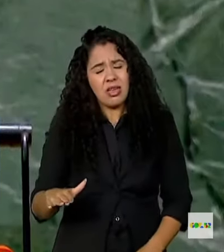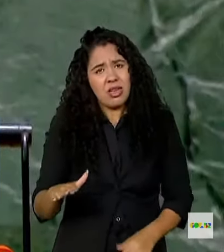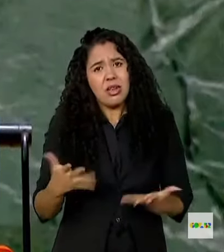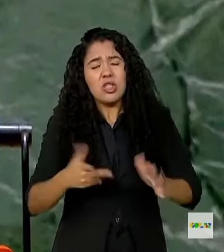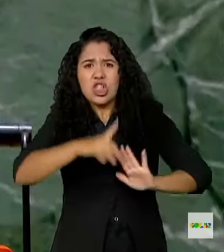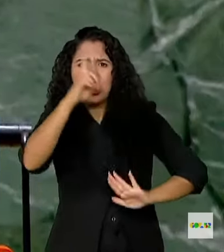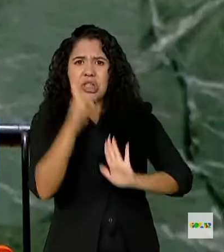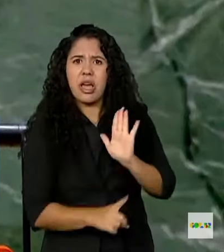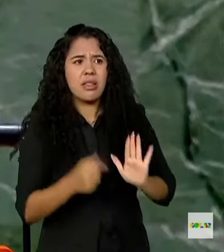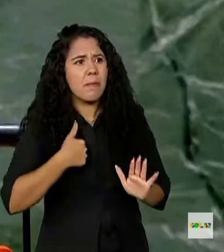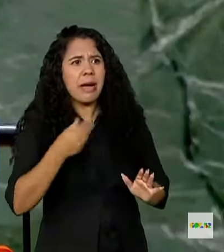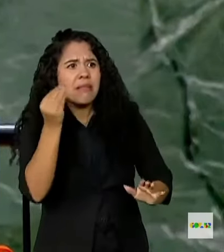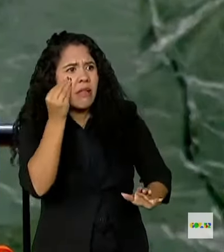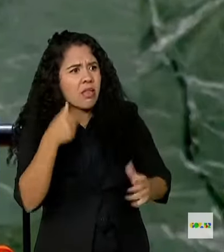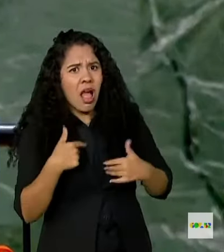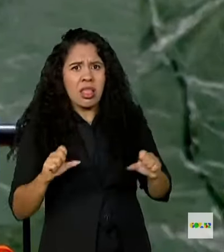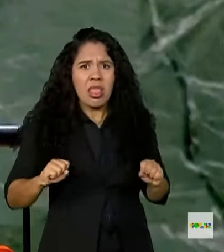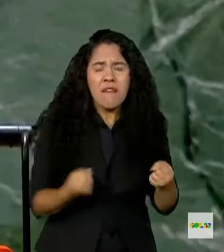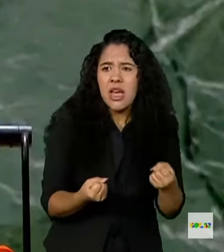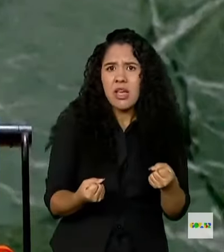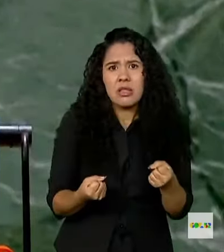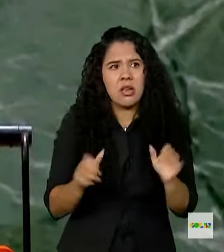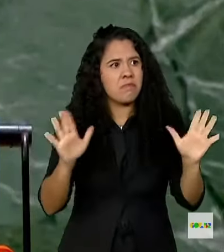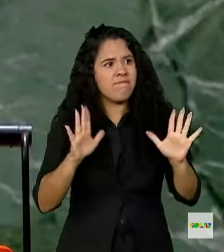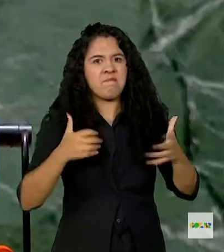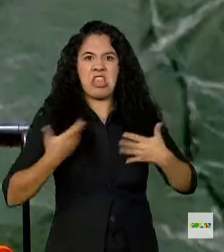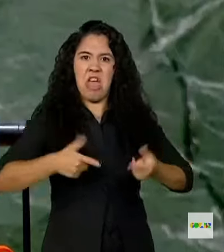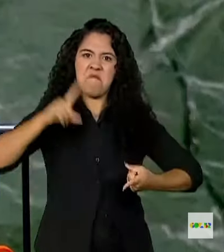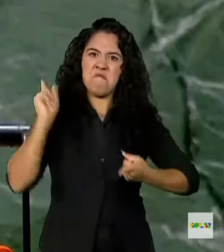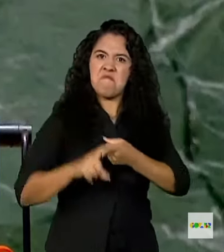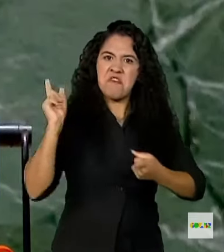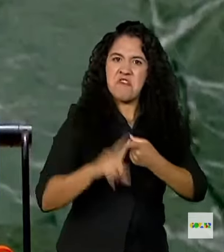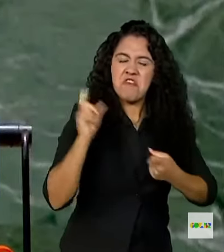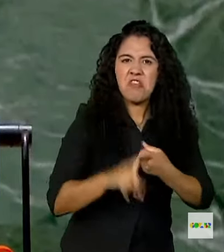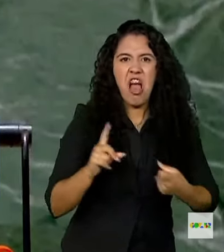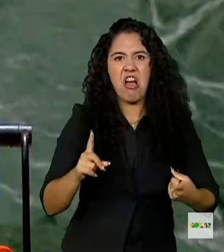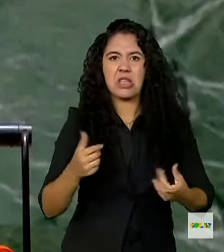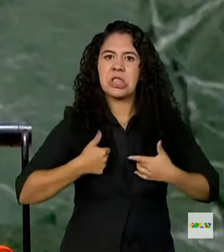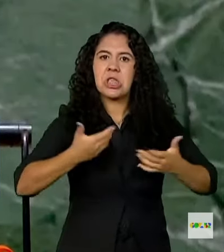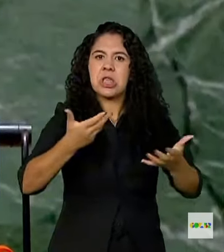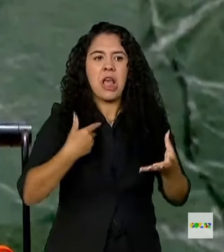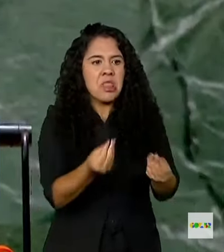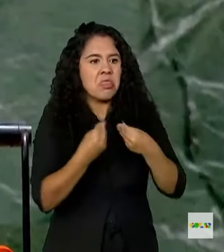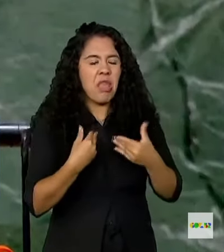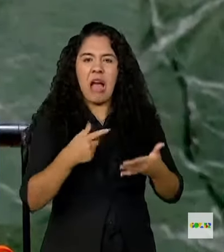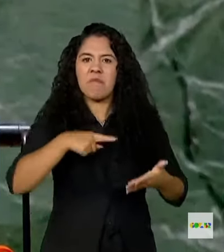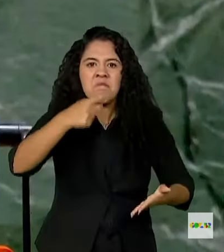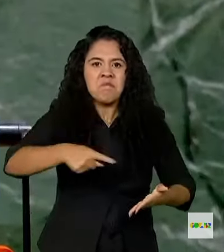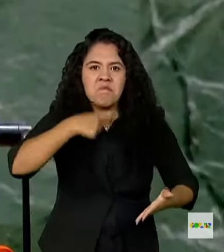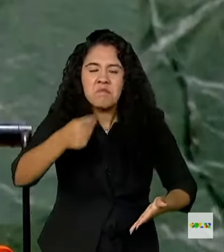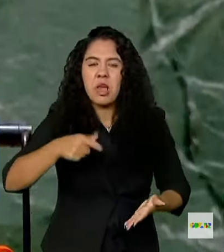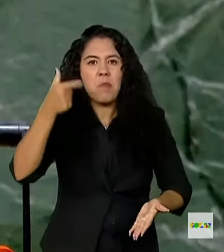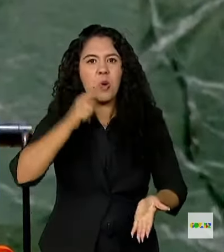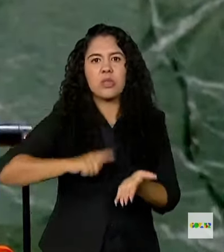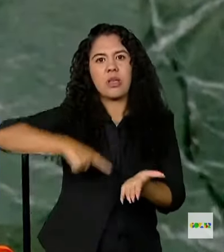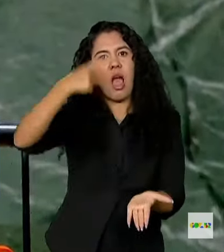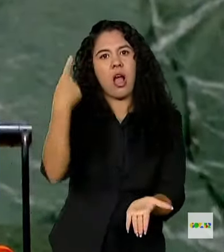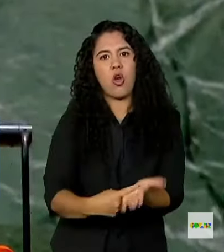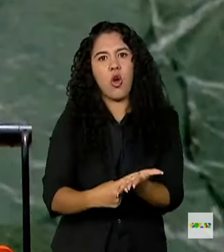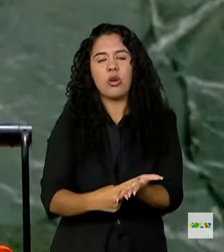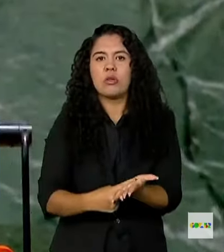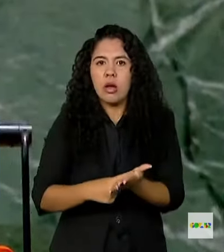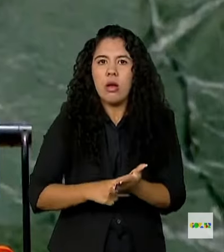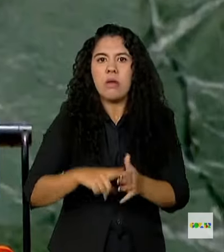de defesa transformou-se no direito de vingança, que impede um acordo para a liberação de reféns e adia